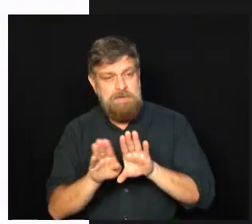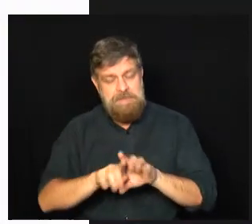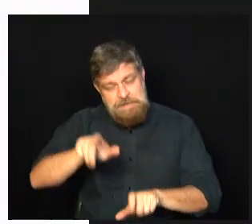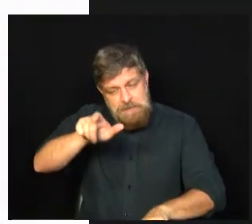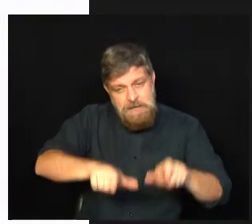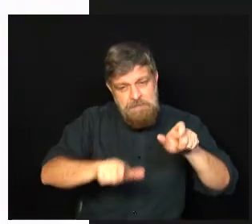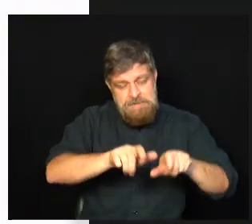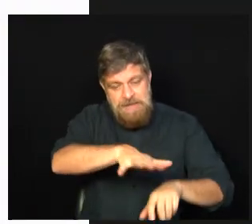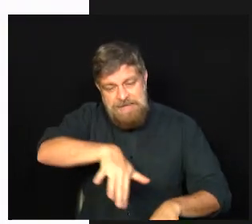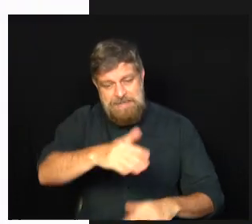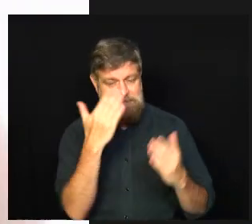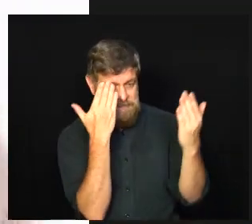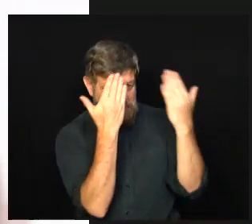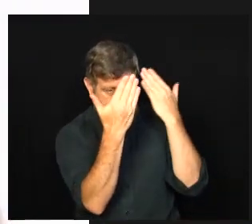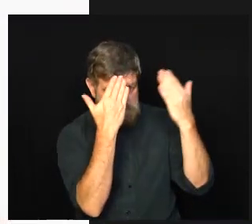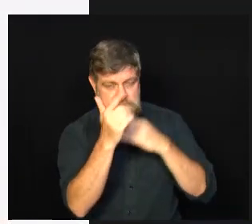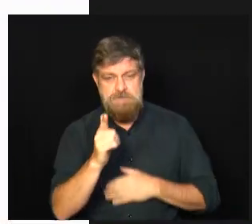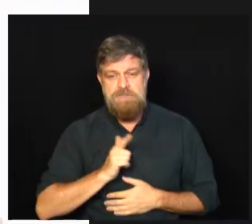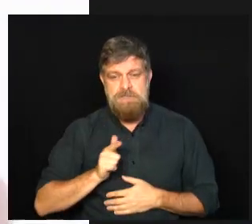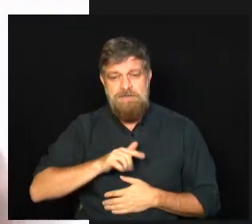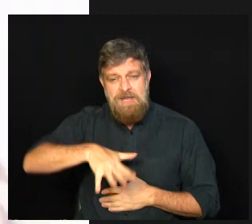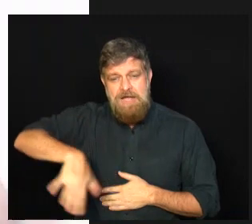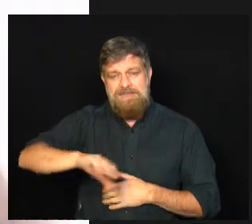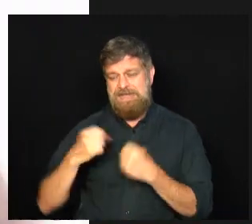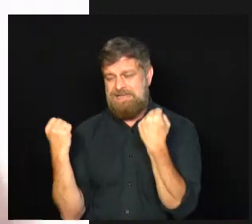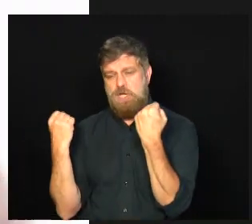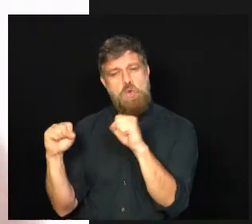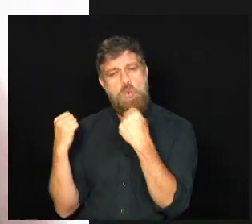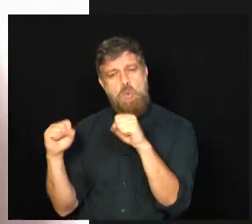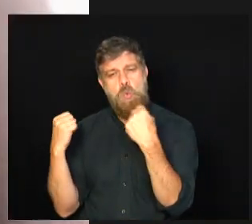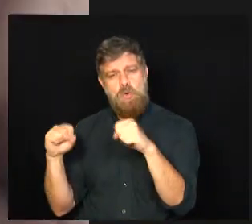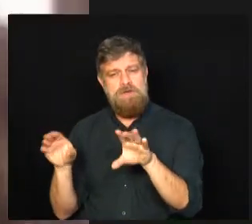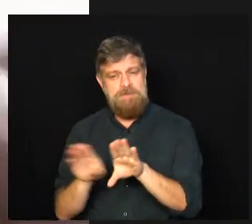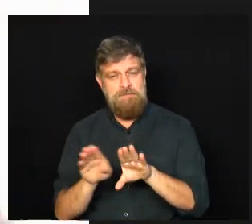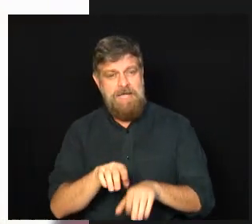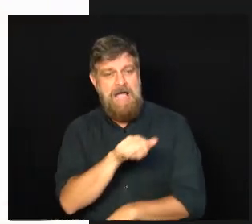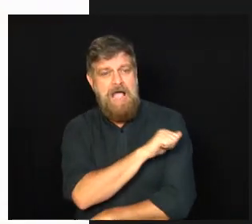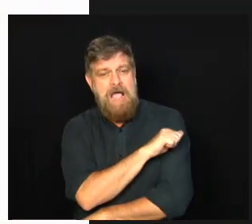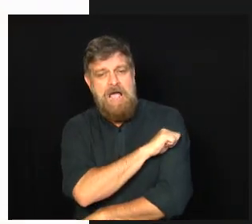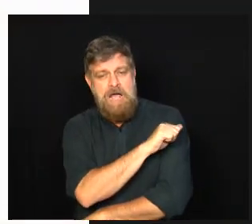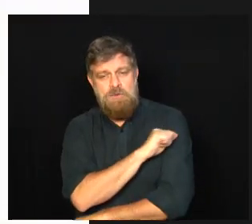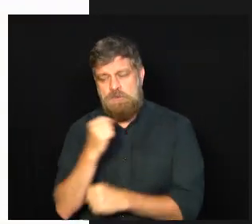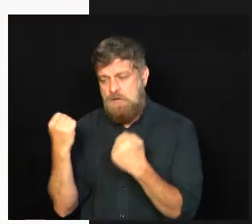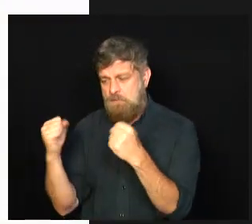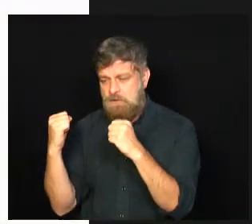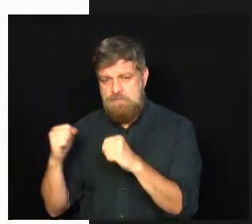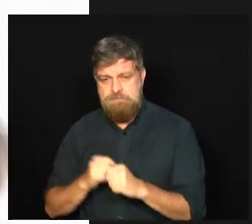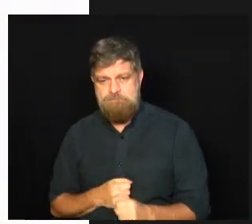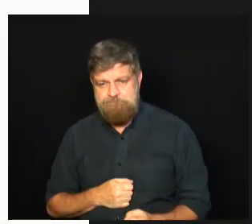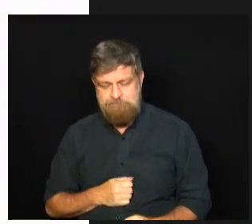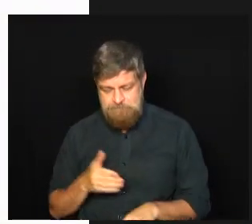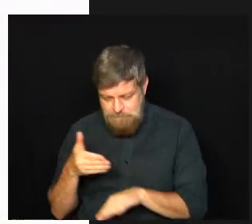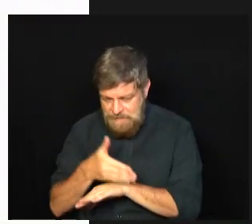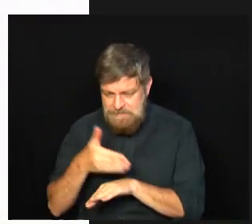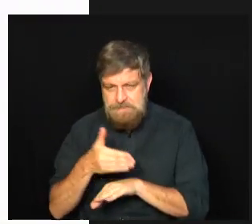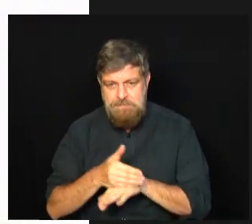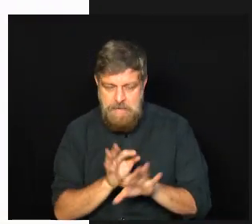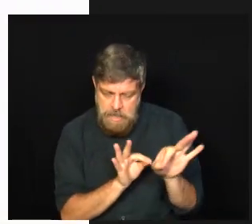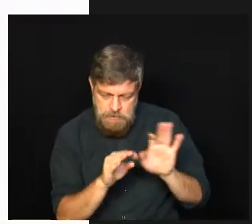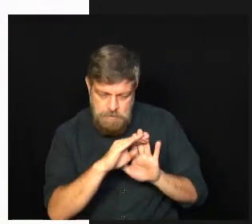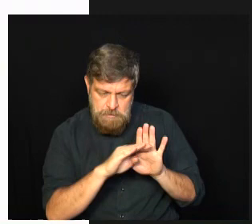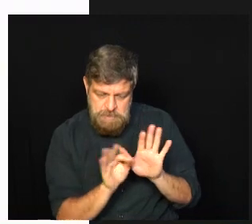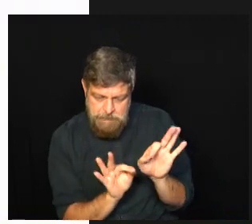da psicologia entrou, da educação física, alunos da educação física se envolveram,